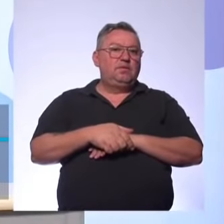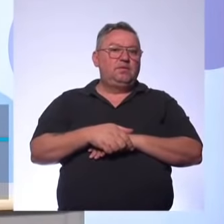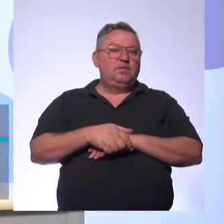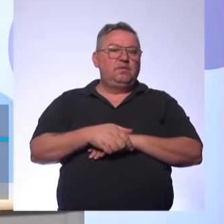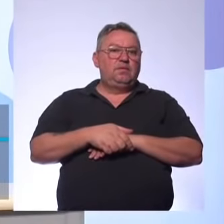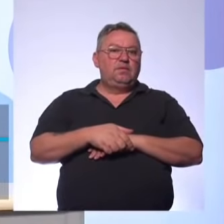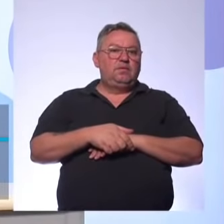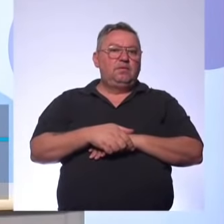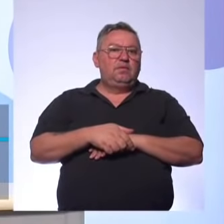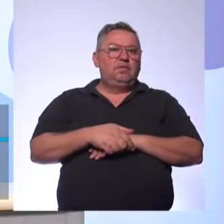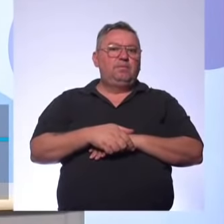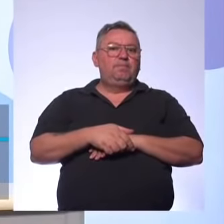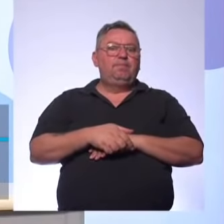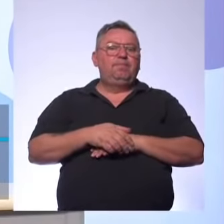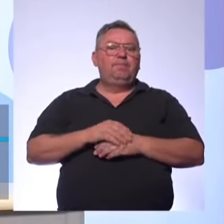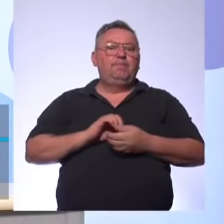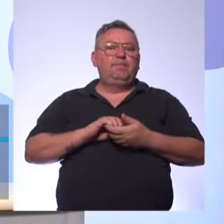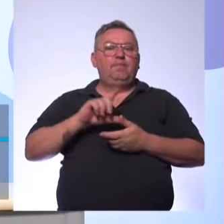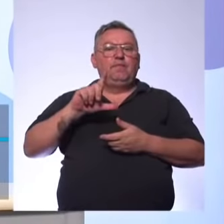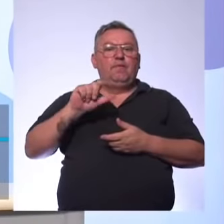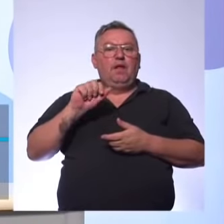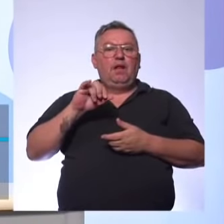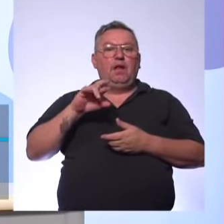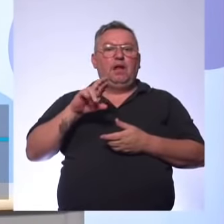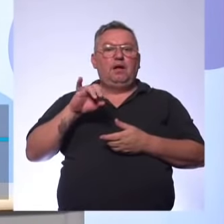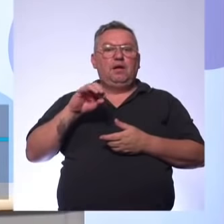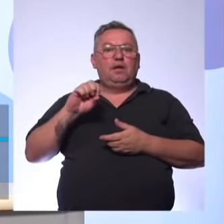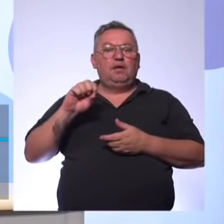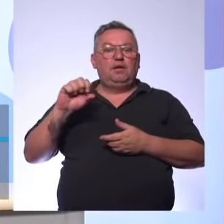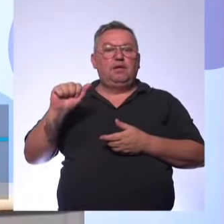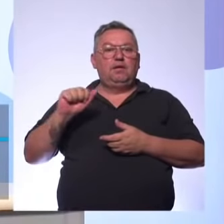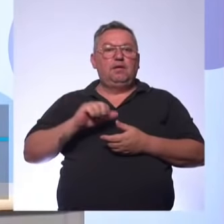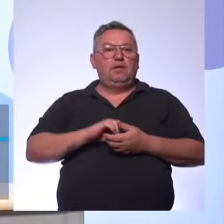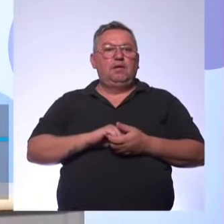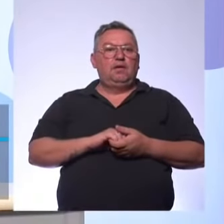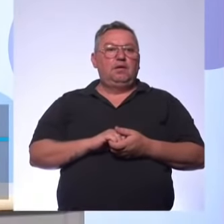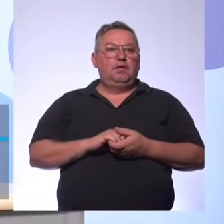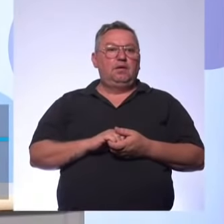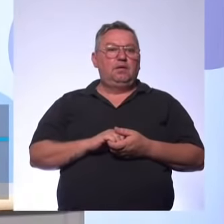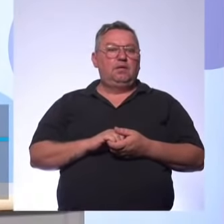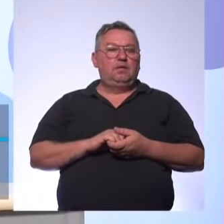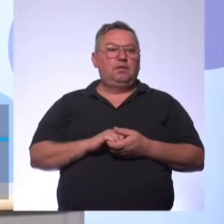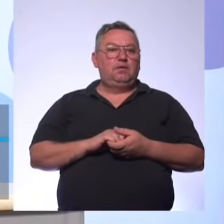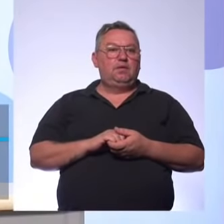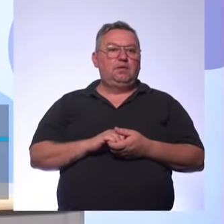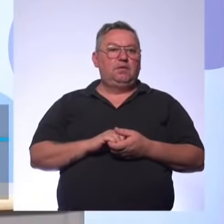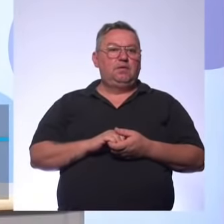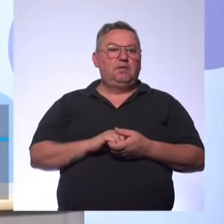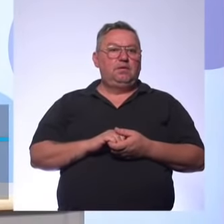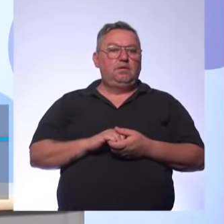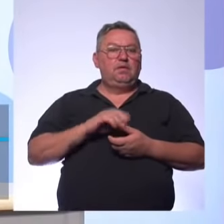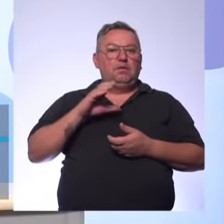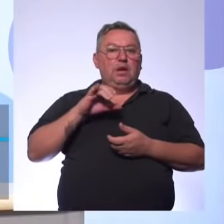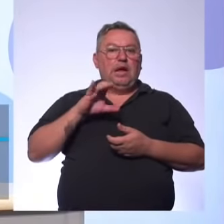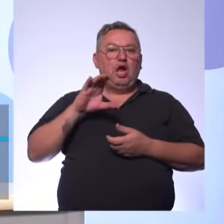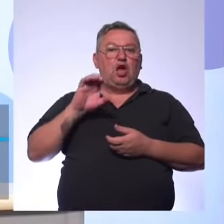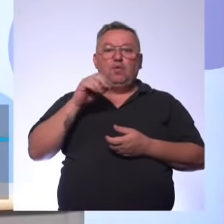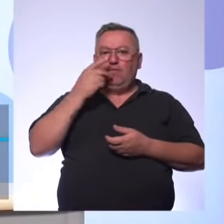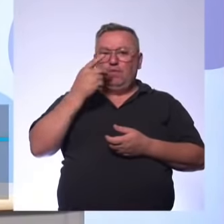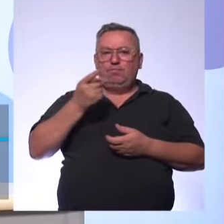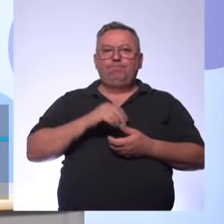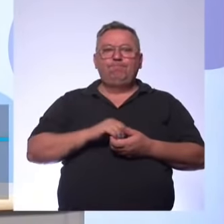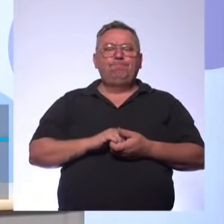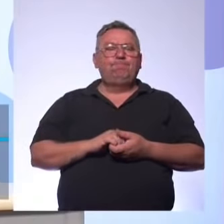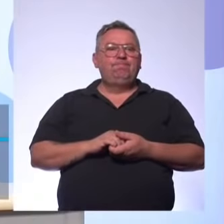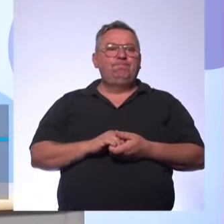pollution. A Larissa, do not throw trash on the floor. E o Caio disse, in